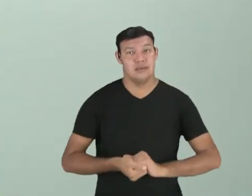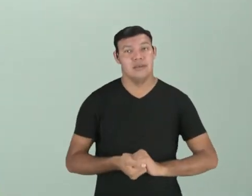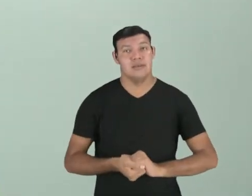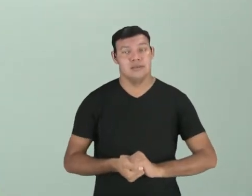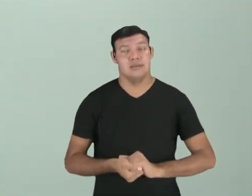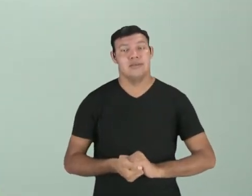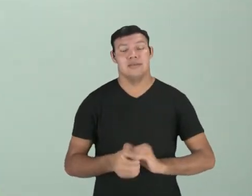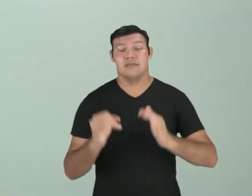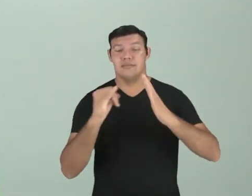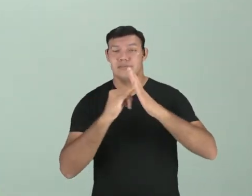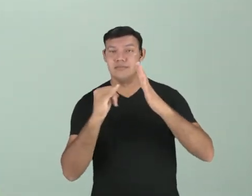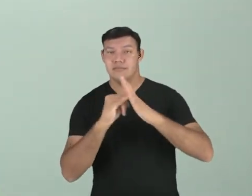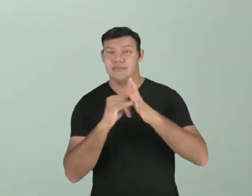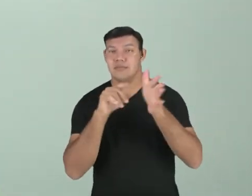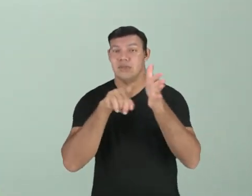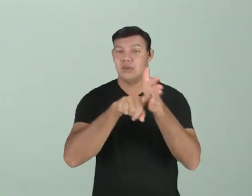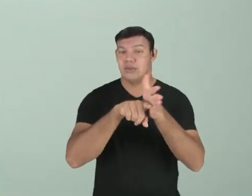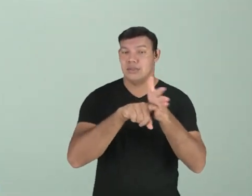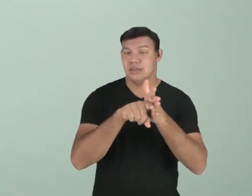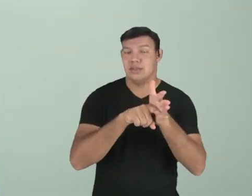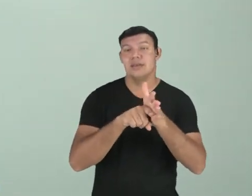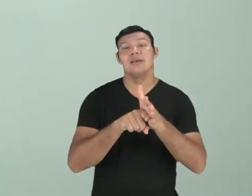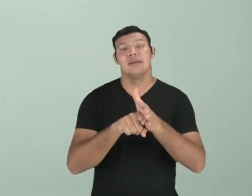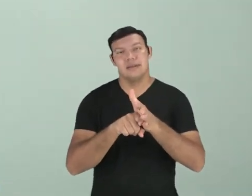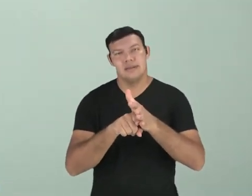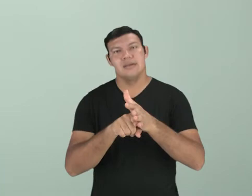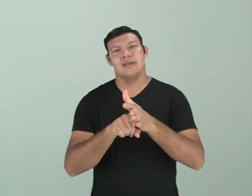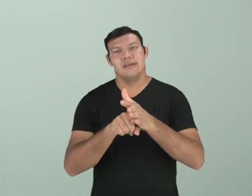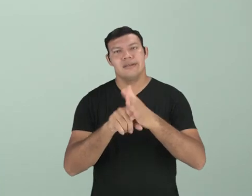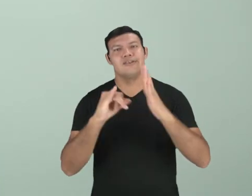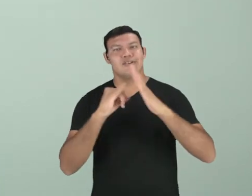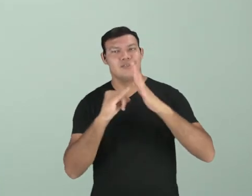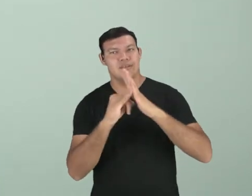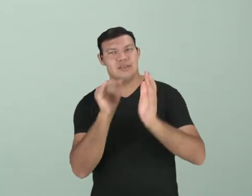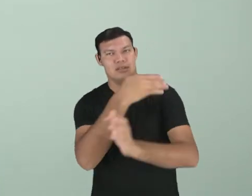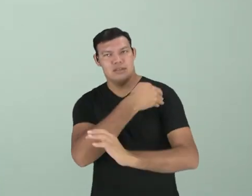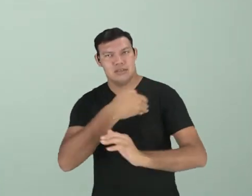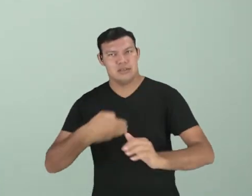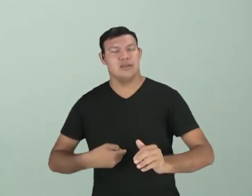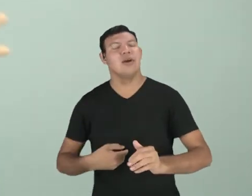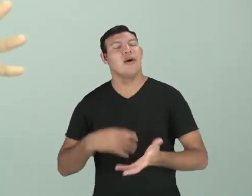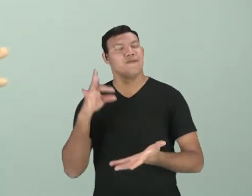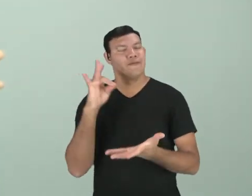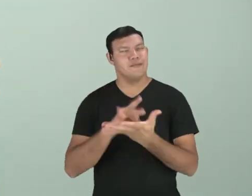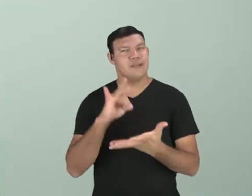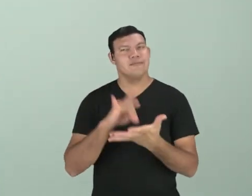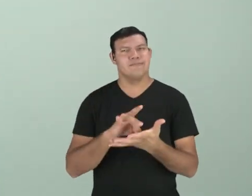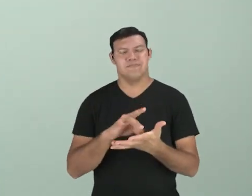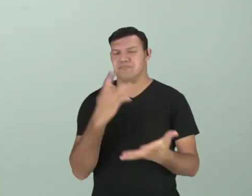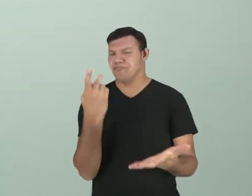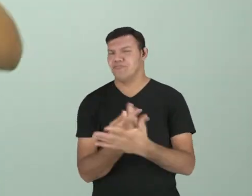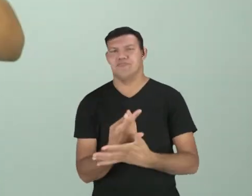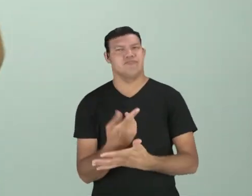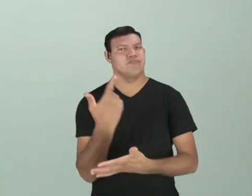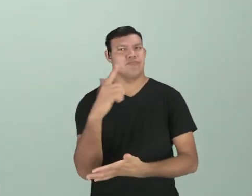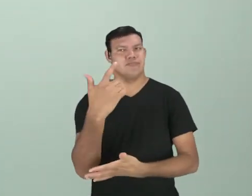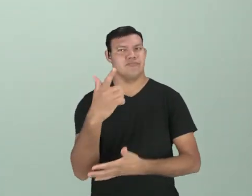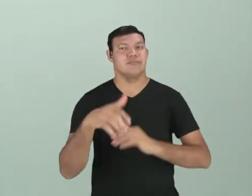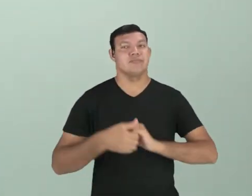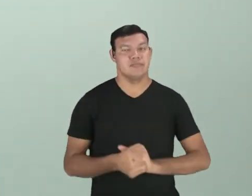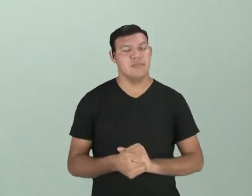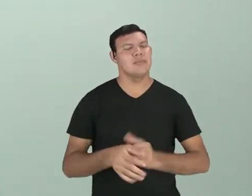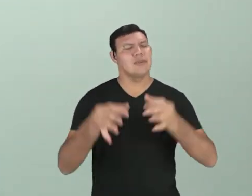de pesquisa, do órgão público, você consegue trazer a veracidade sem erro. Você tem